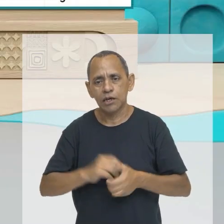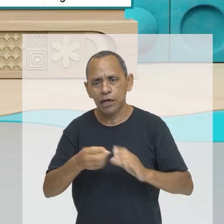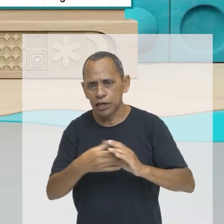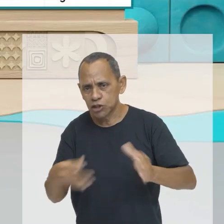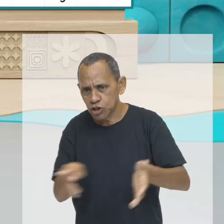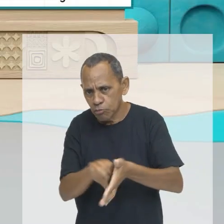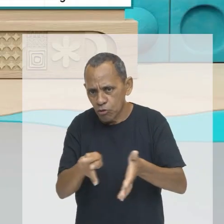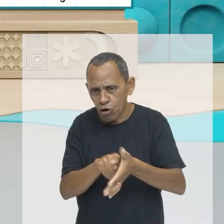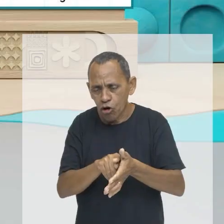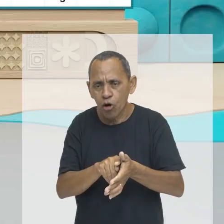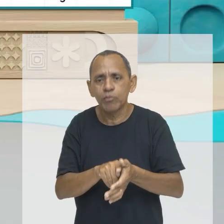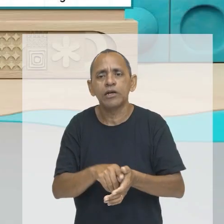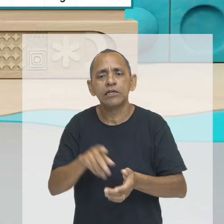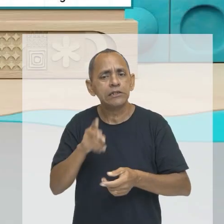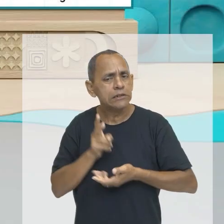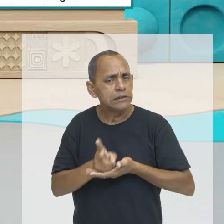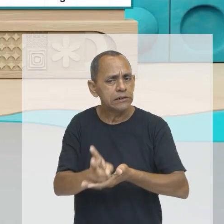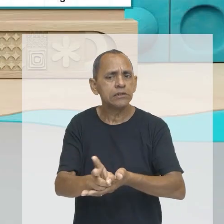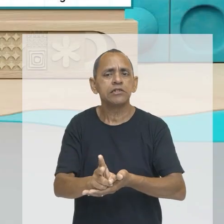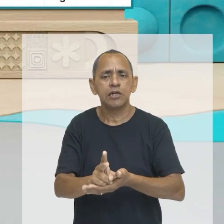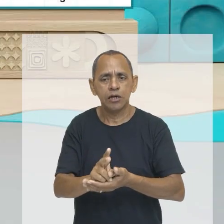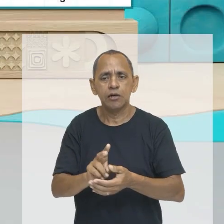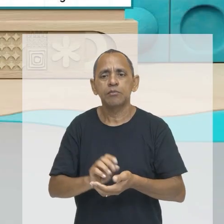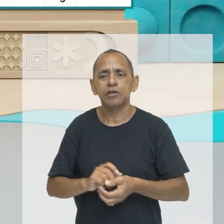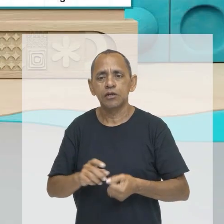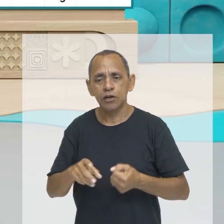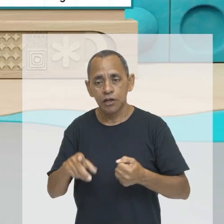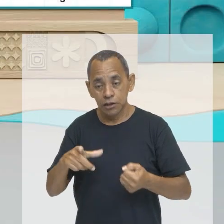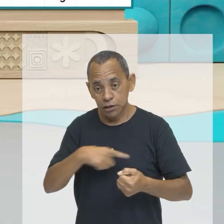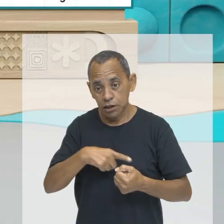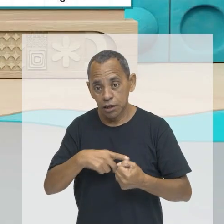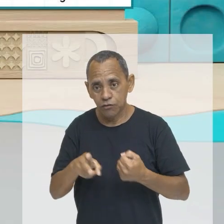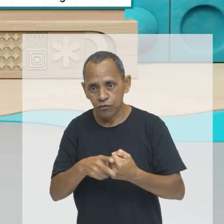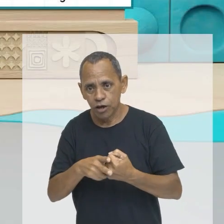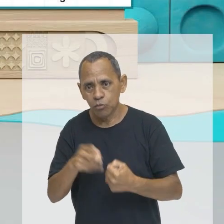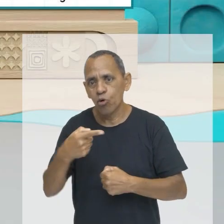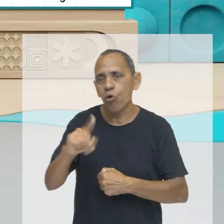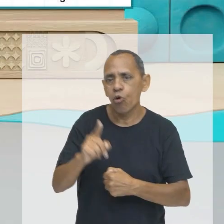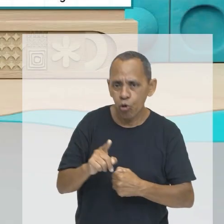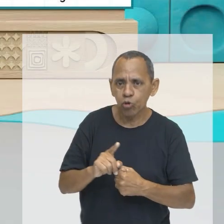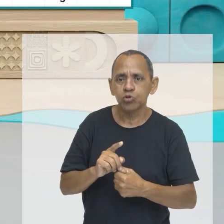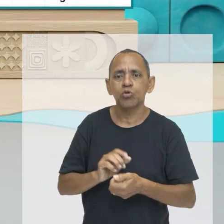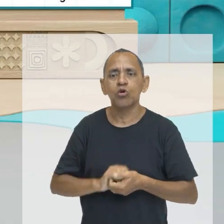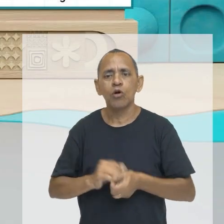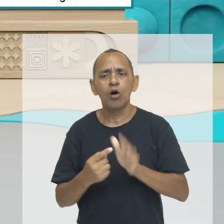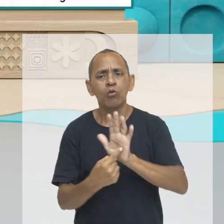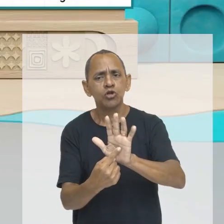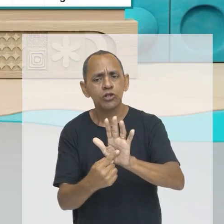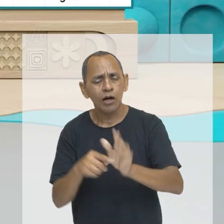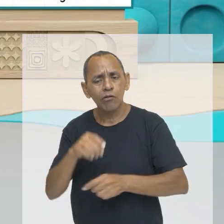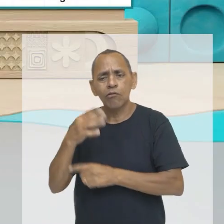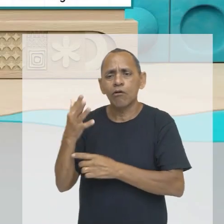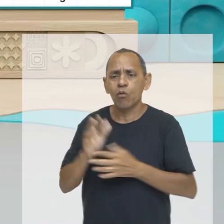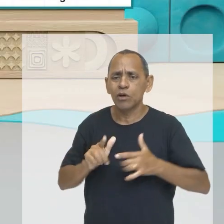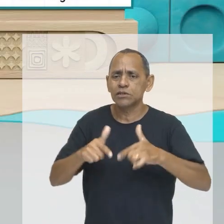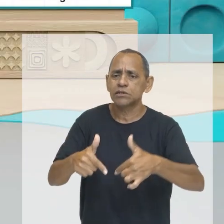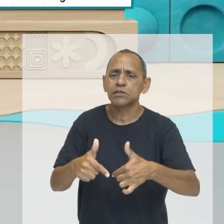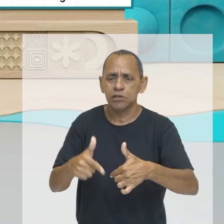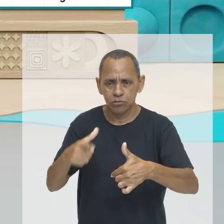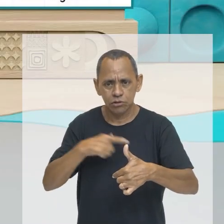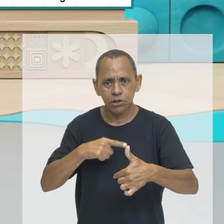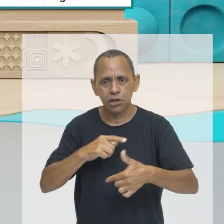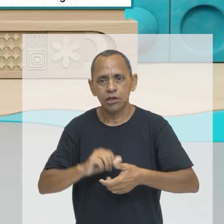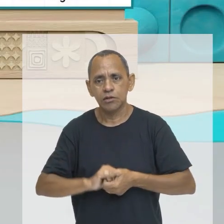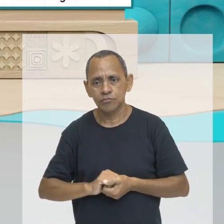sempre estarão ao lado de um verbo principal, e é esse verbo principal que vai indicar, de fato, qual é a ação ali presente. Eles